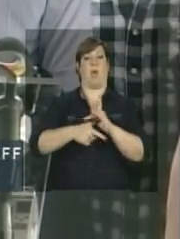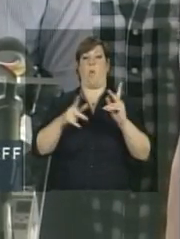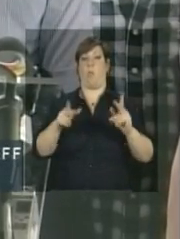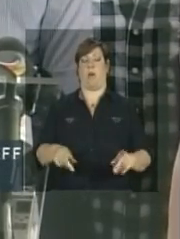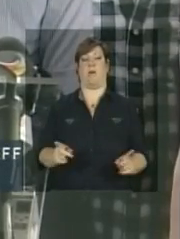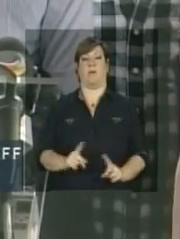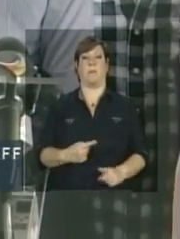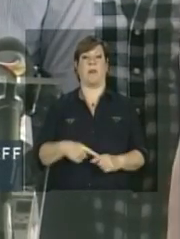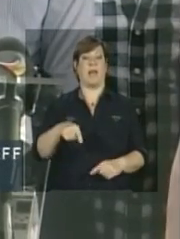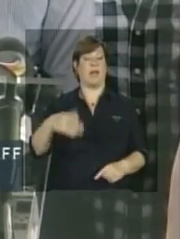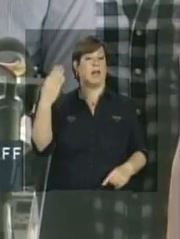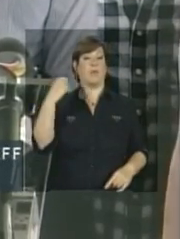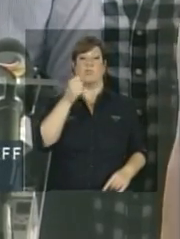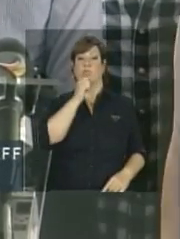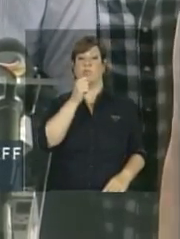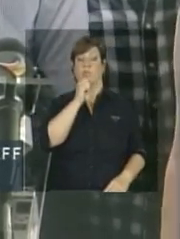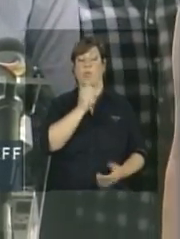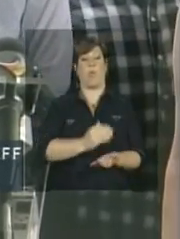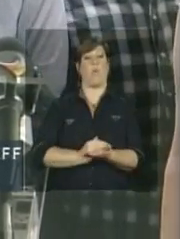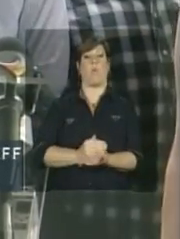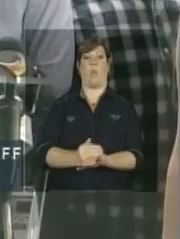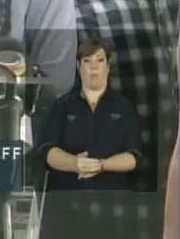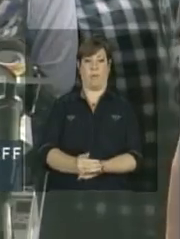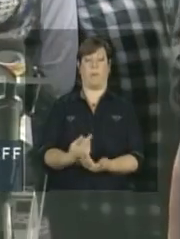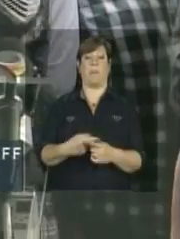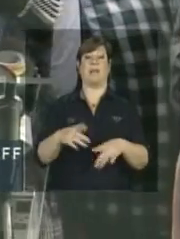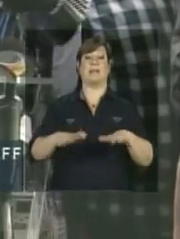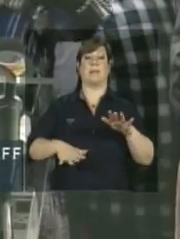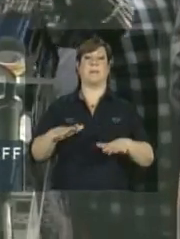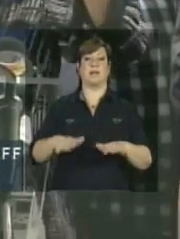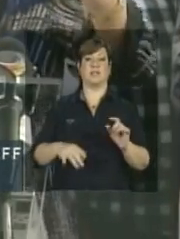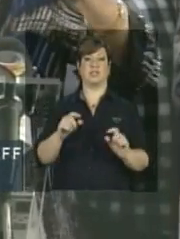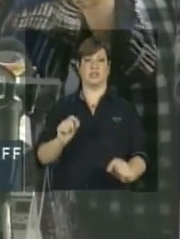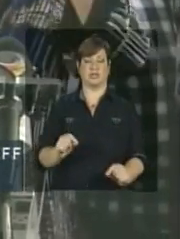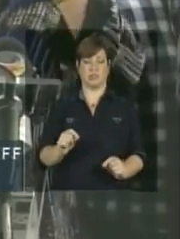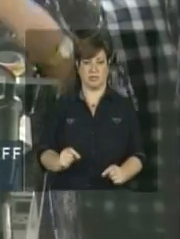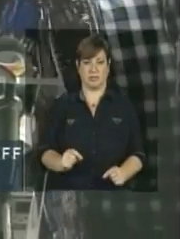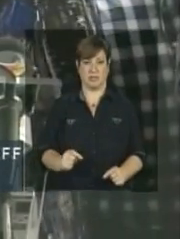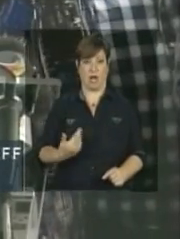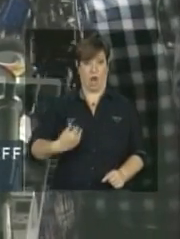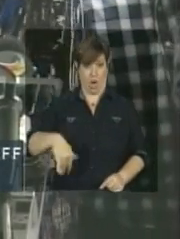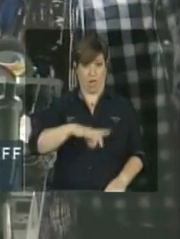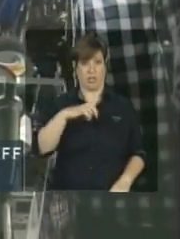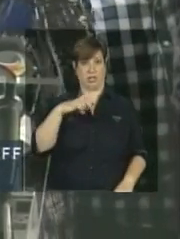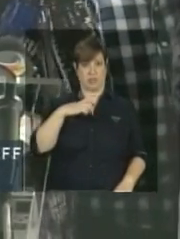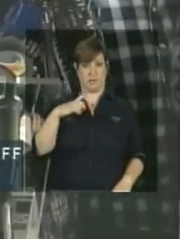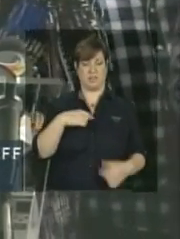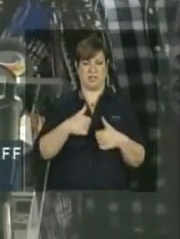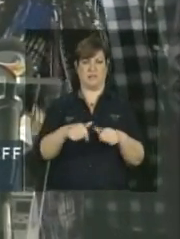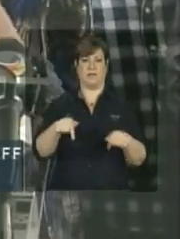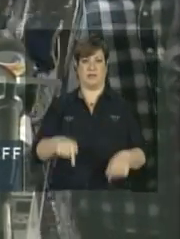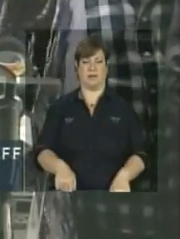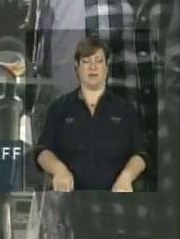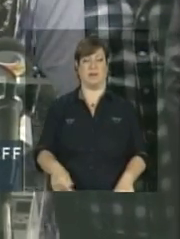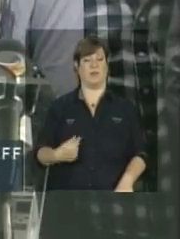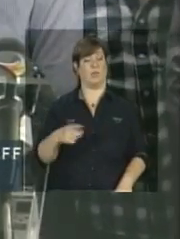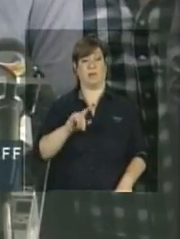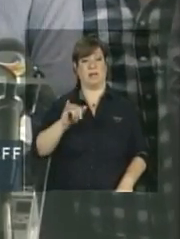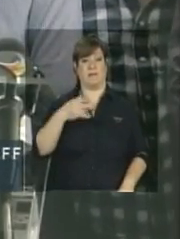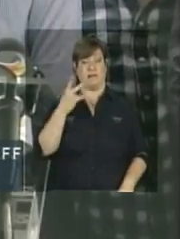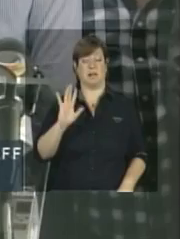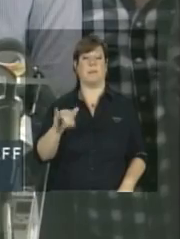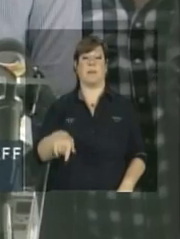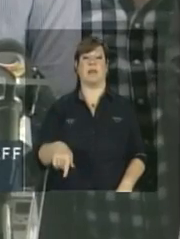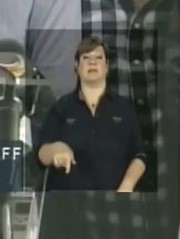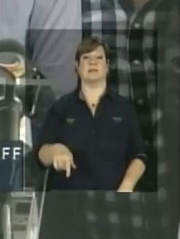não tinha sido começada, porque dependia de... Nós tivemos aqui, né? Eu não ia entrar nisso, nós